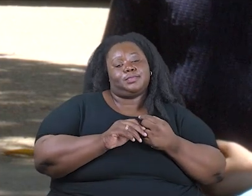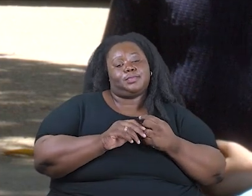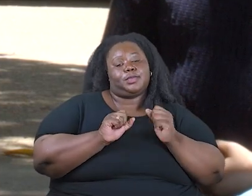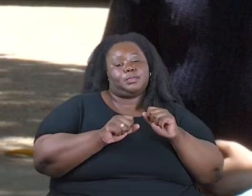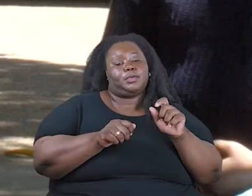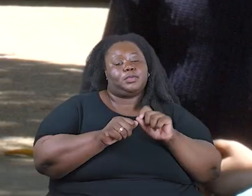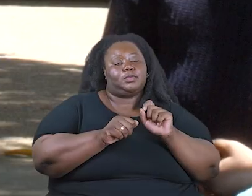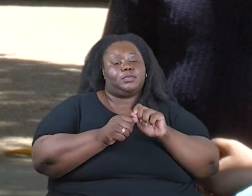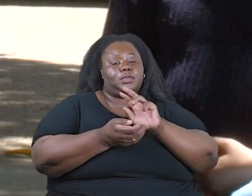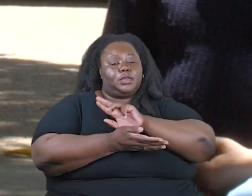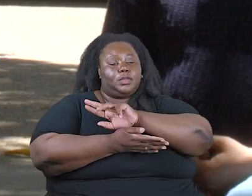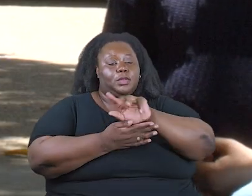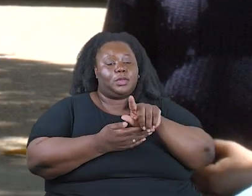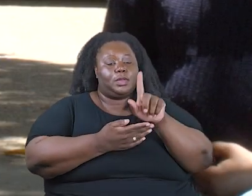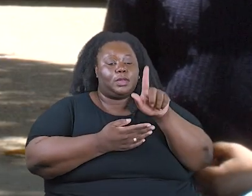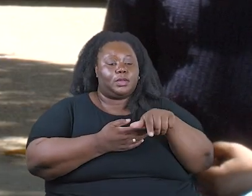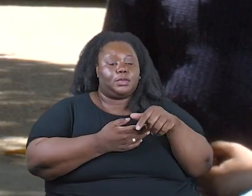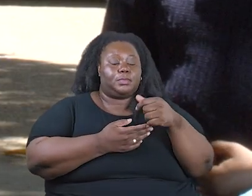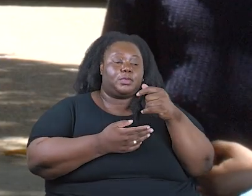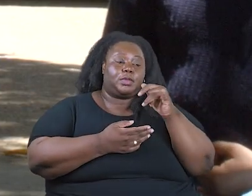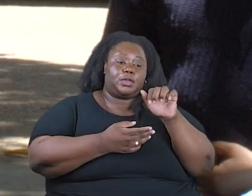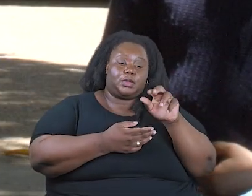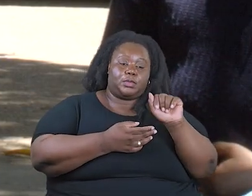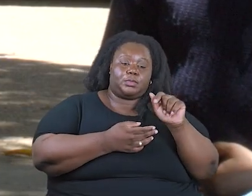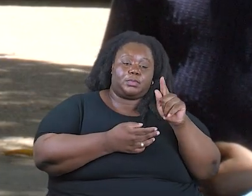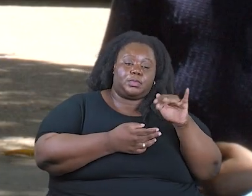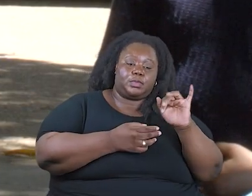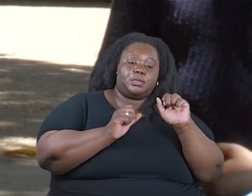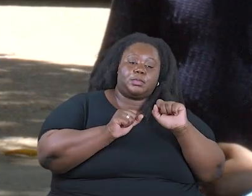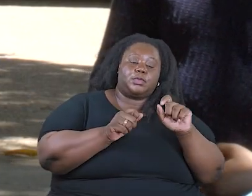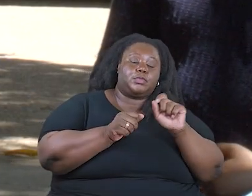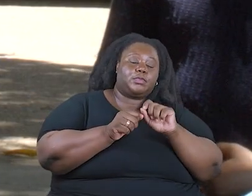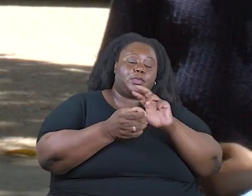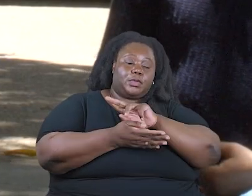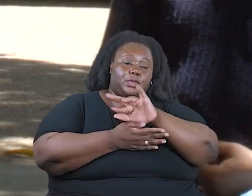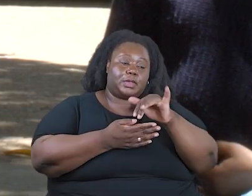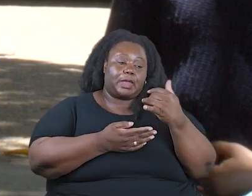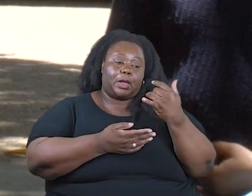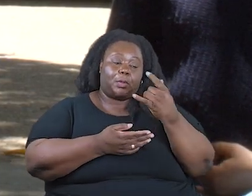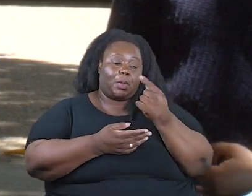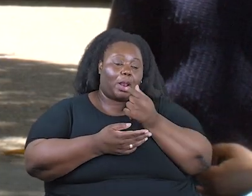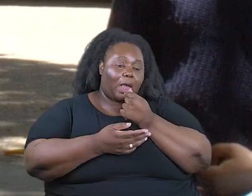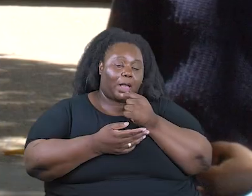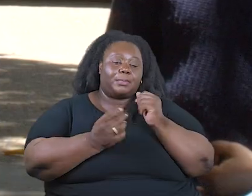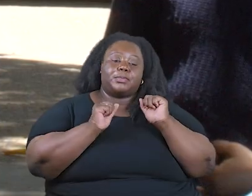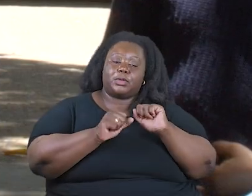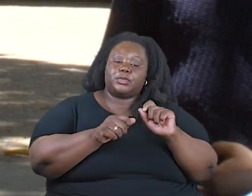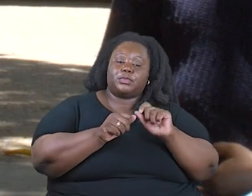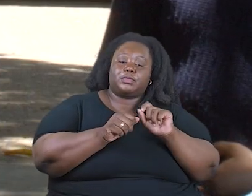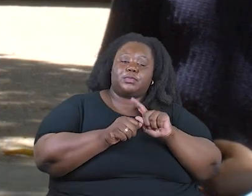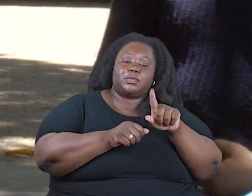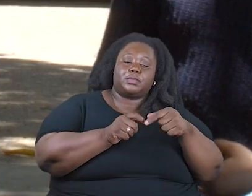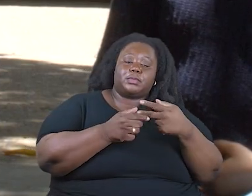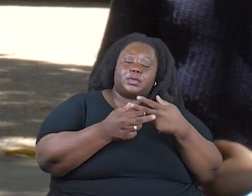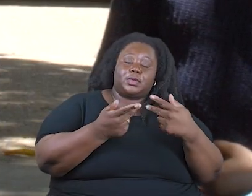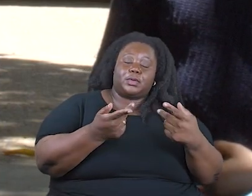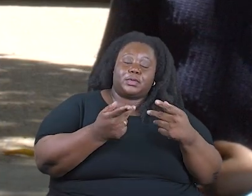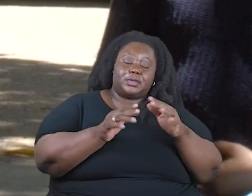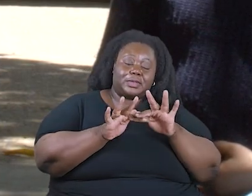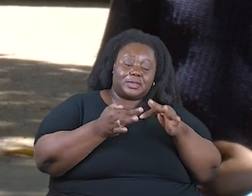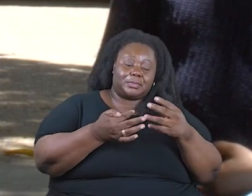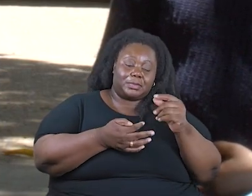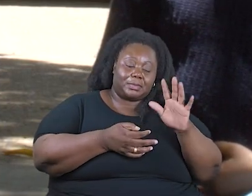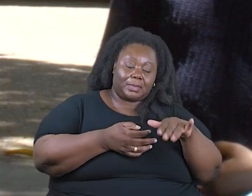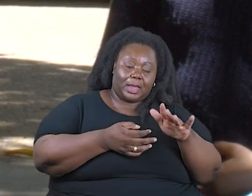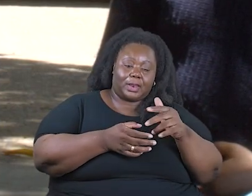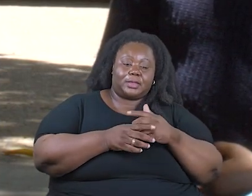eu posso fazer um múltiplo que ele é um imã de geladeira, eu posso fazer um múltiplo que é um lápis, eu posso fazer um múltiplo que é uma coisa muito